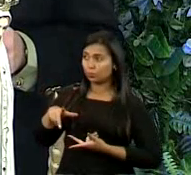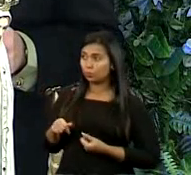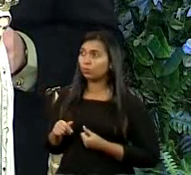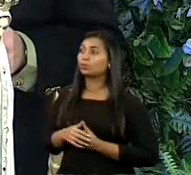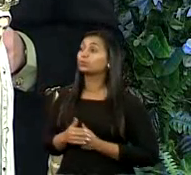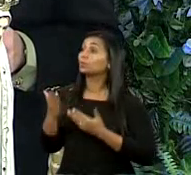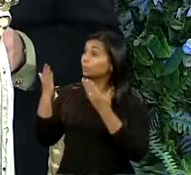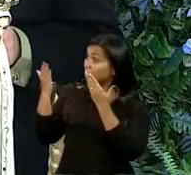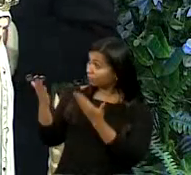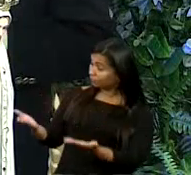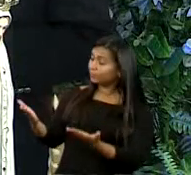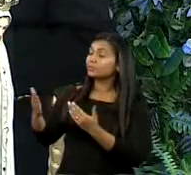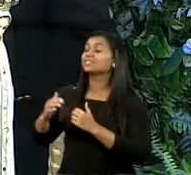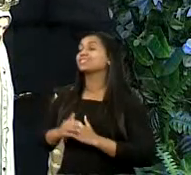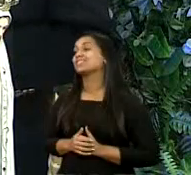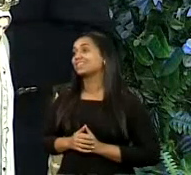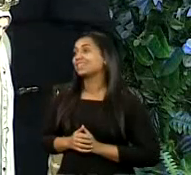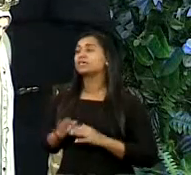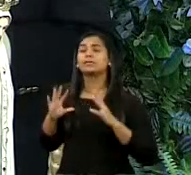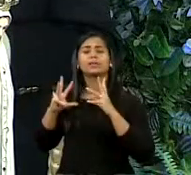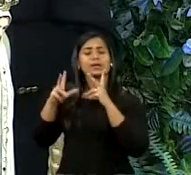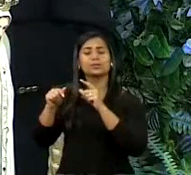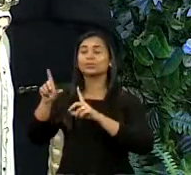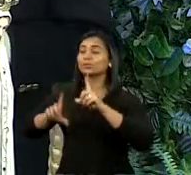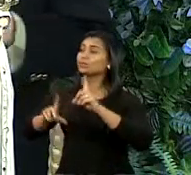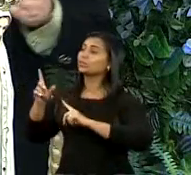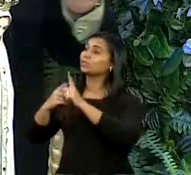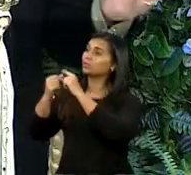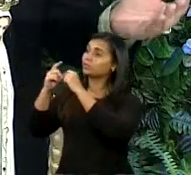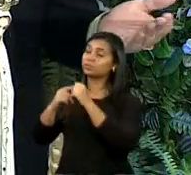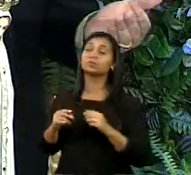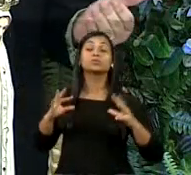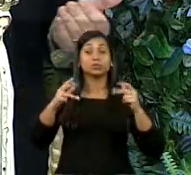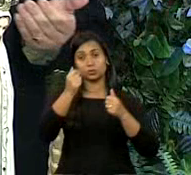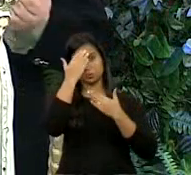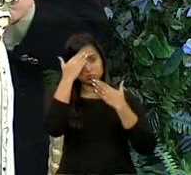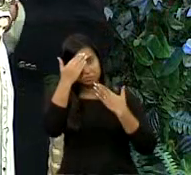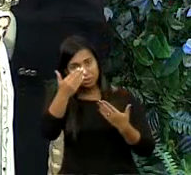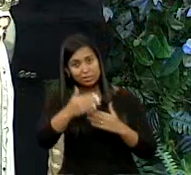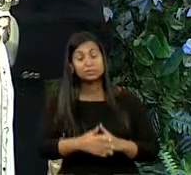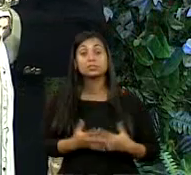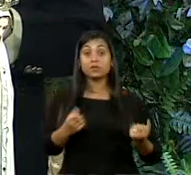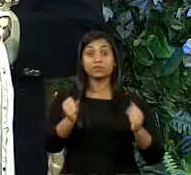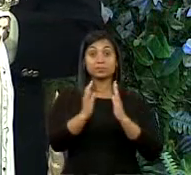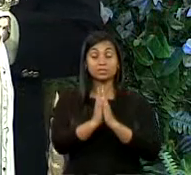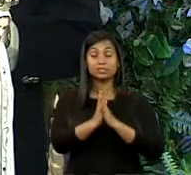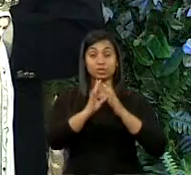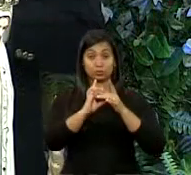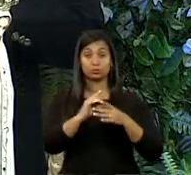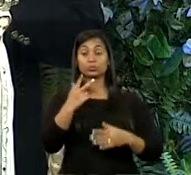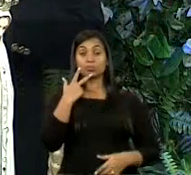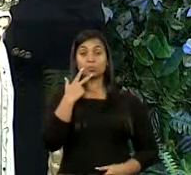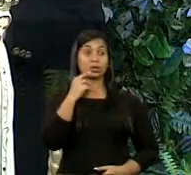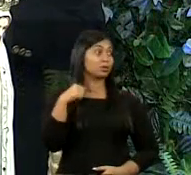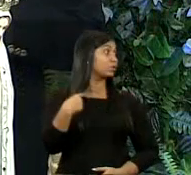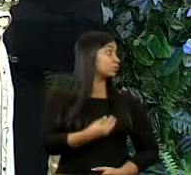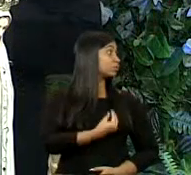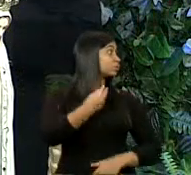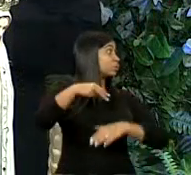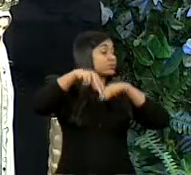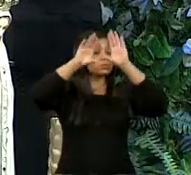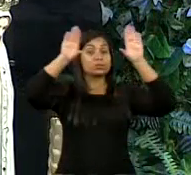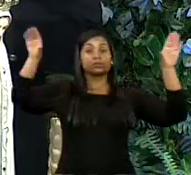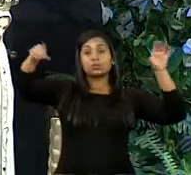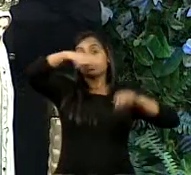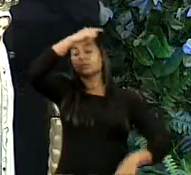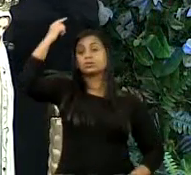Sim. Para você. Obrigado. E para todos da Rede Vida. Todo mundo agradecendo. Então vamos rezar agora juntos. Pai nosso que